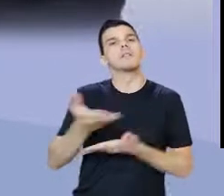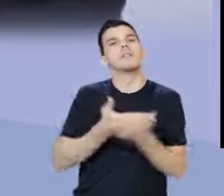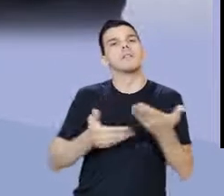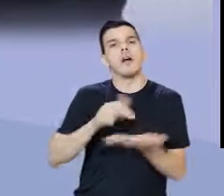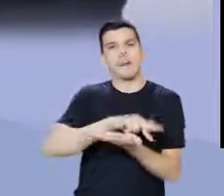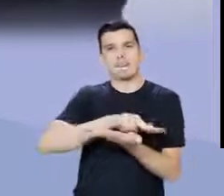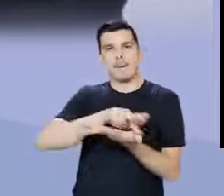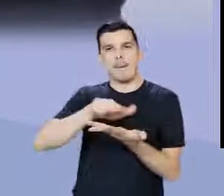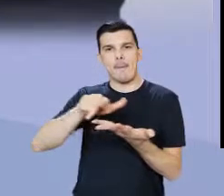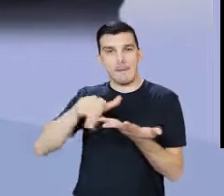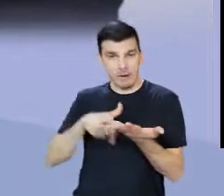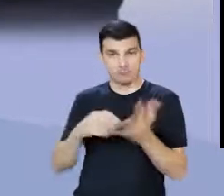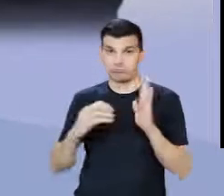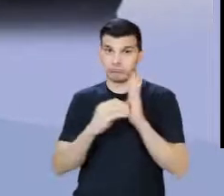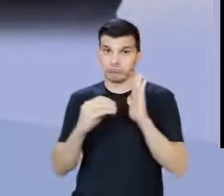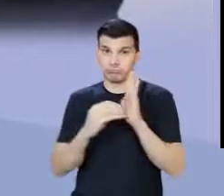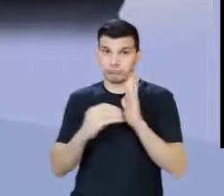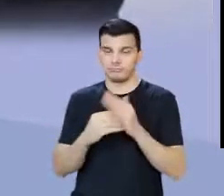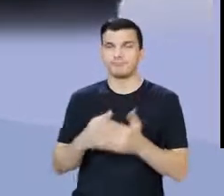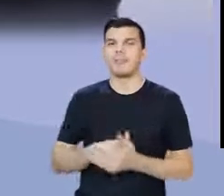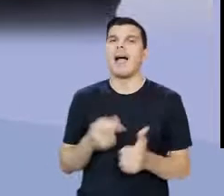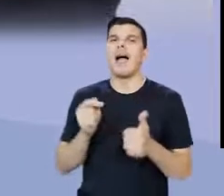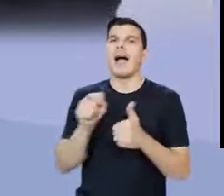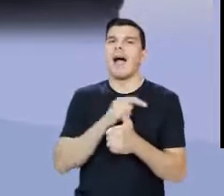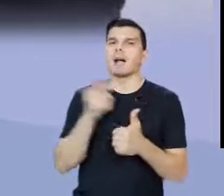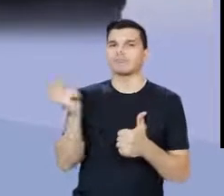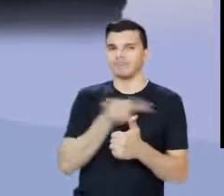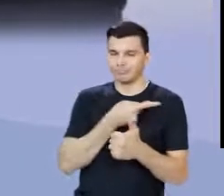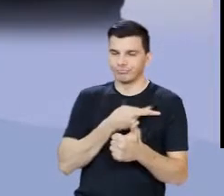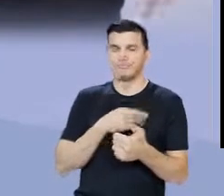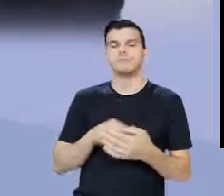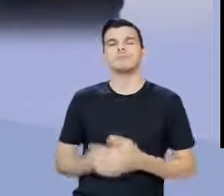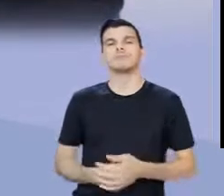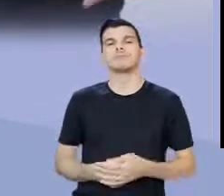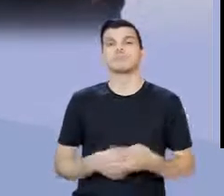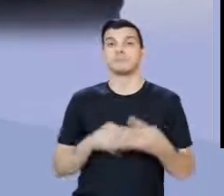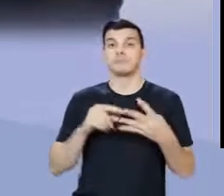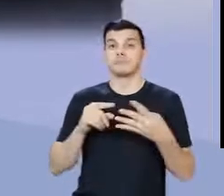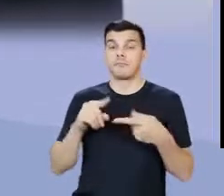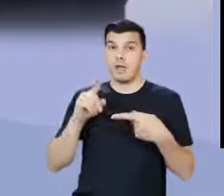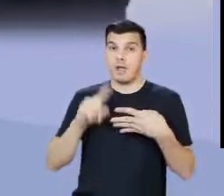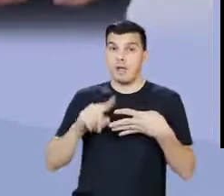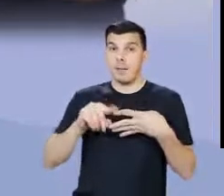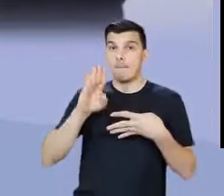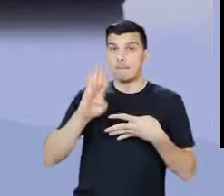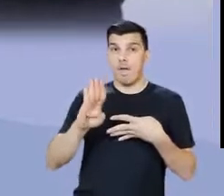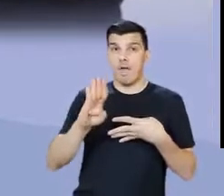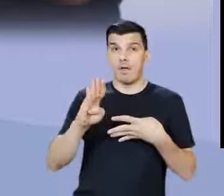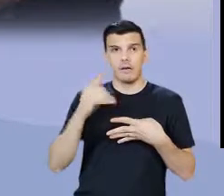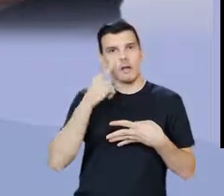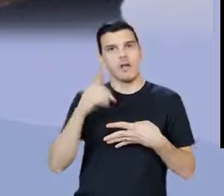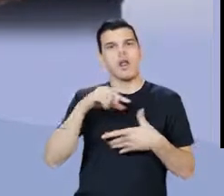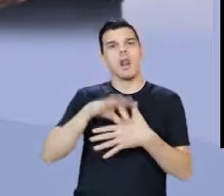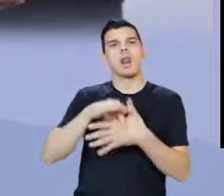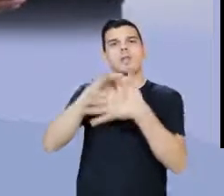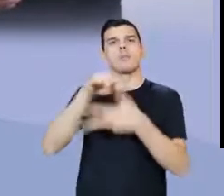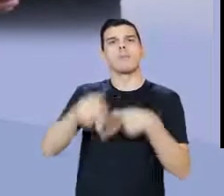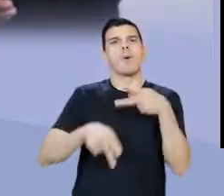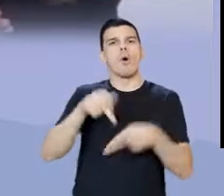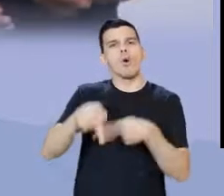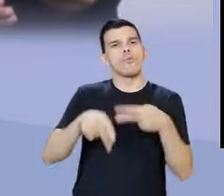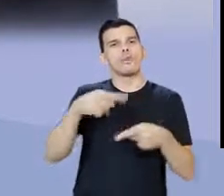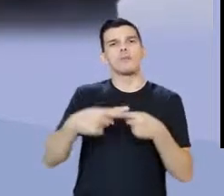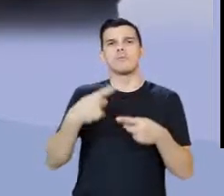tendência, o que nós temos agora é o pluripartidarismo. Está errada a letra A, vamos descartá-la. Letra B, detenção de